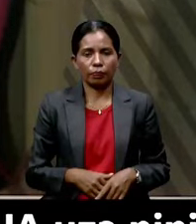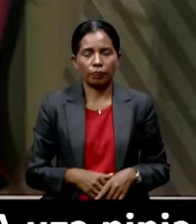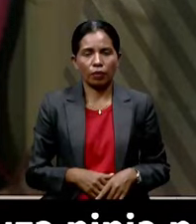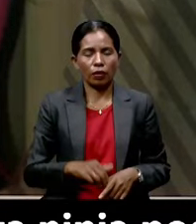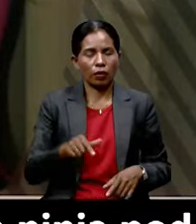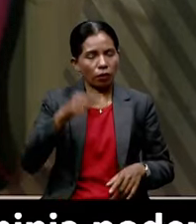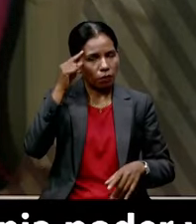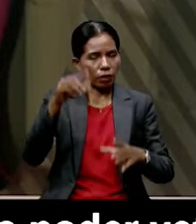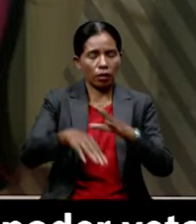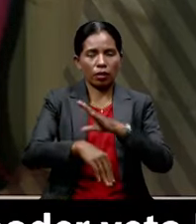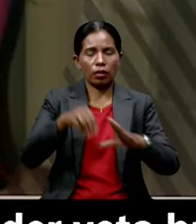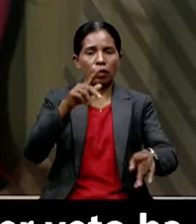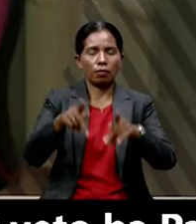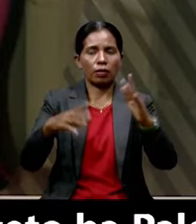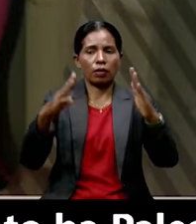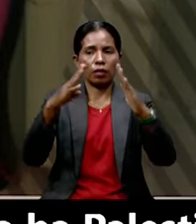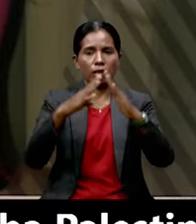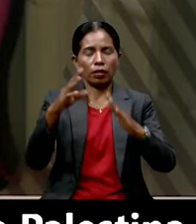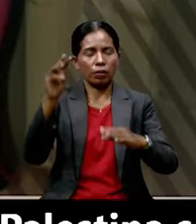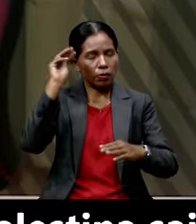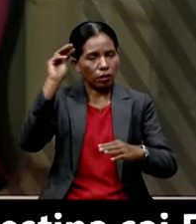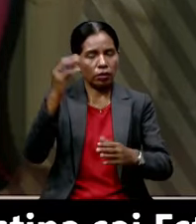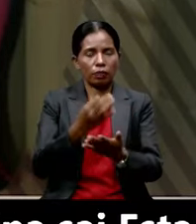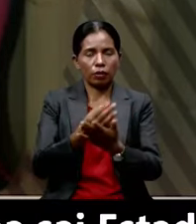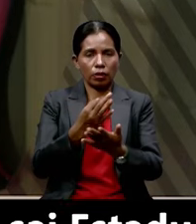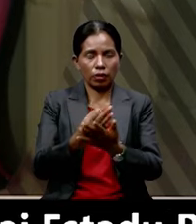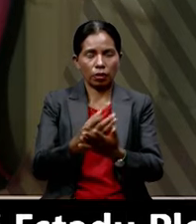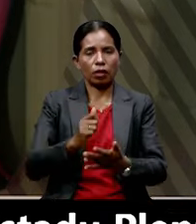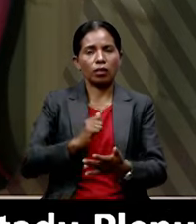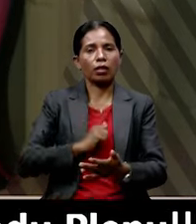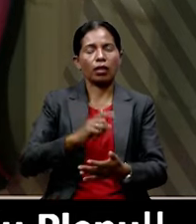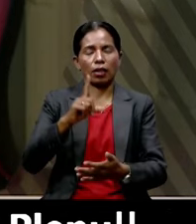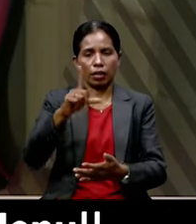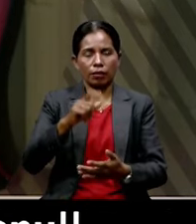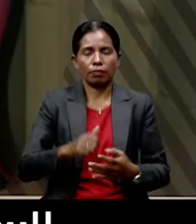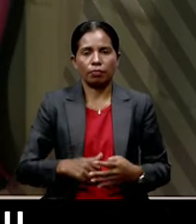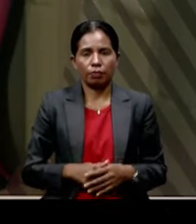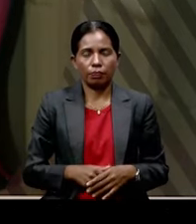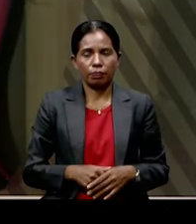Governo se recebe comunidade na Behela e a área do Ministério de Finanças a Itara Clara.